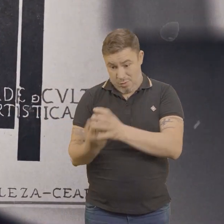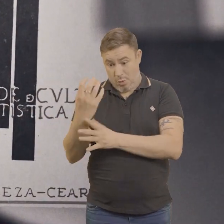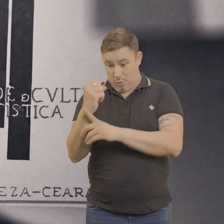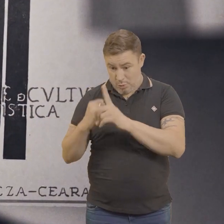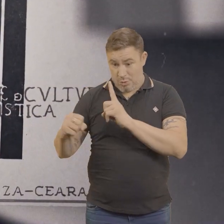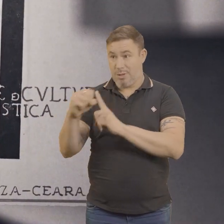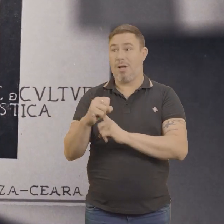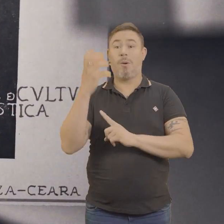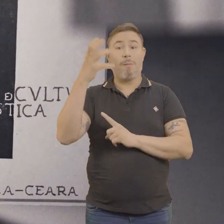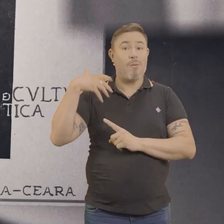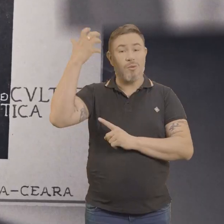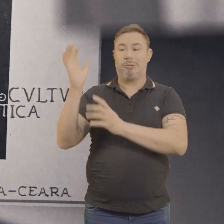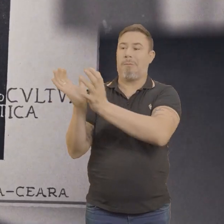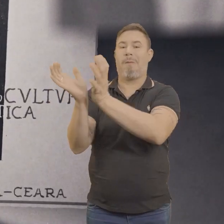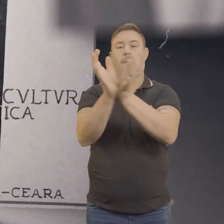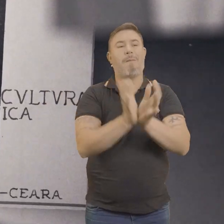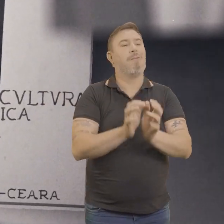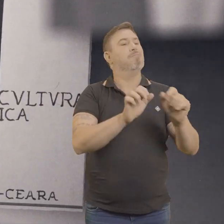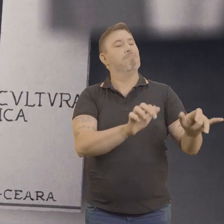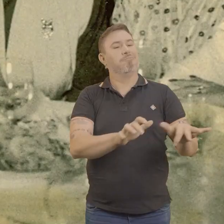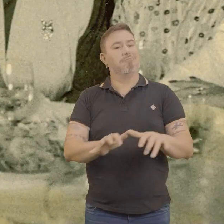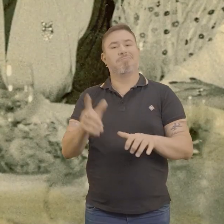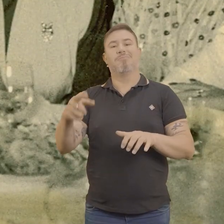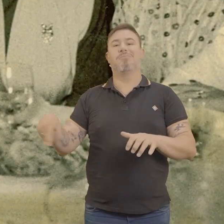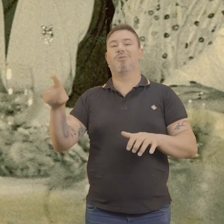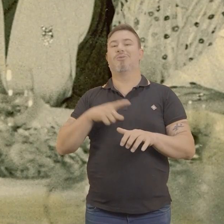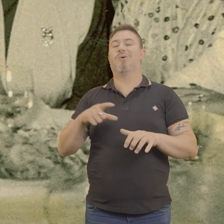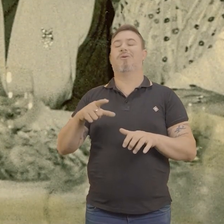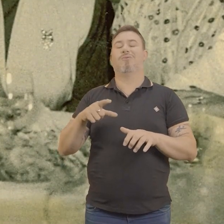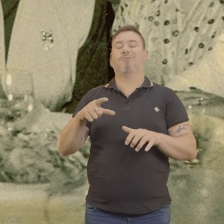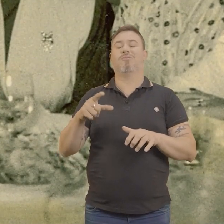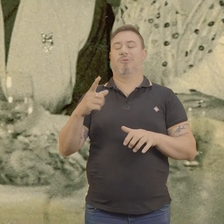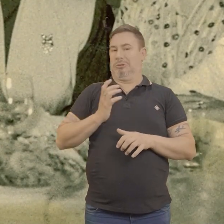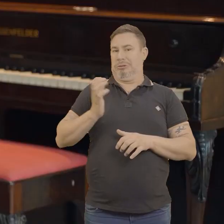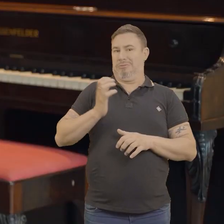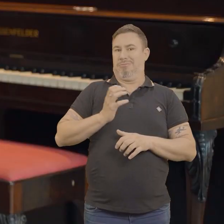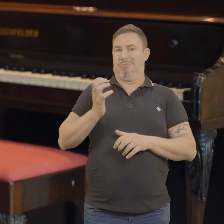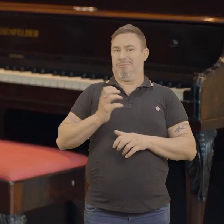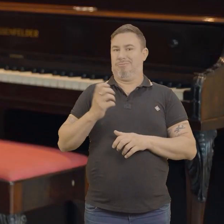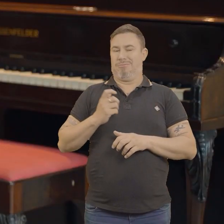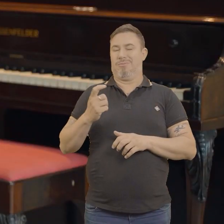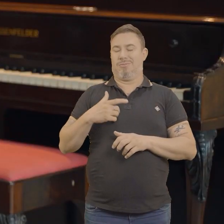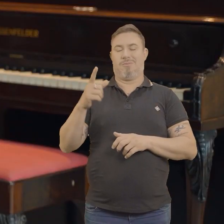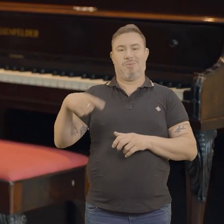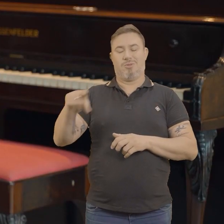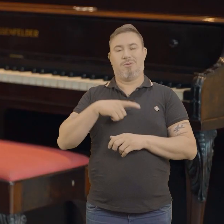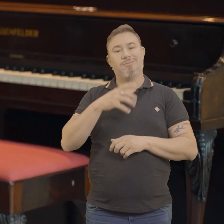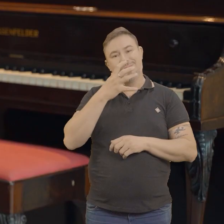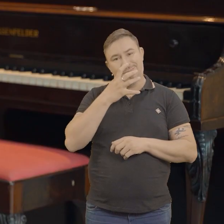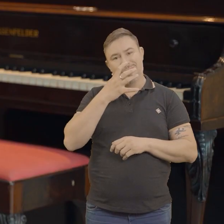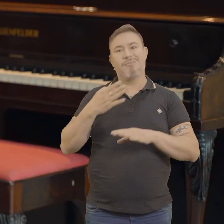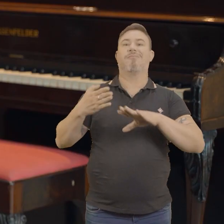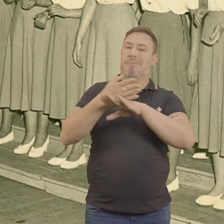de concertos para atrair o pessoal de classe média alta, o pessoal de poder aquisitivo melhor, para